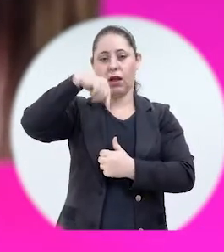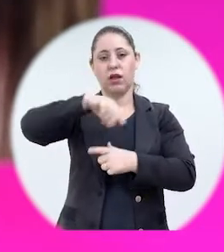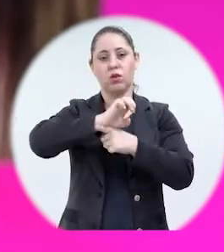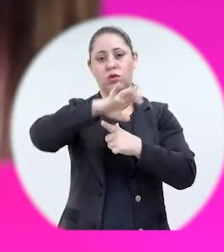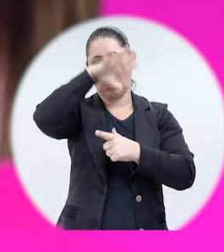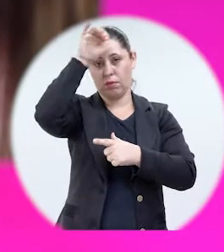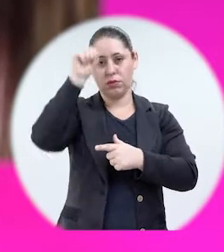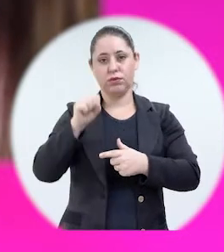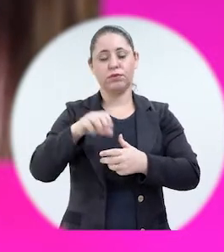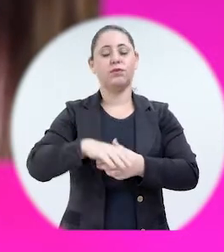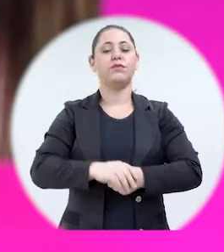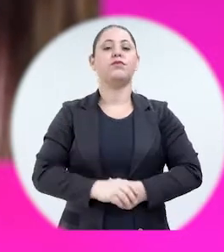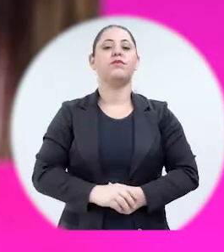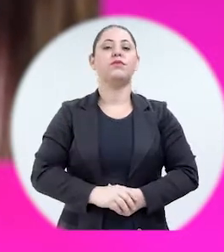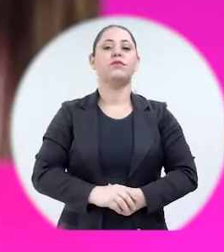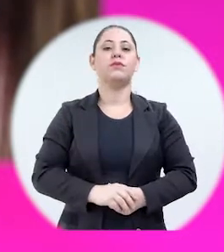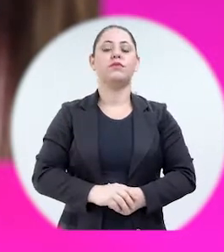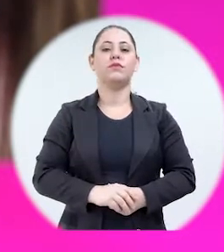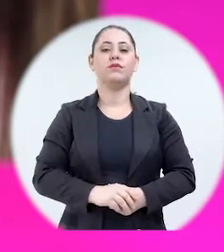violência em Mato Grosso do Sul?